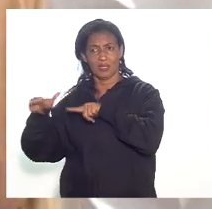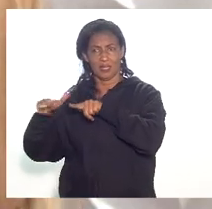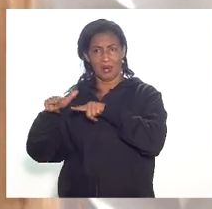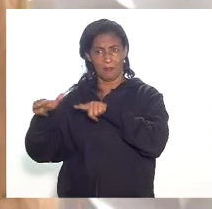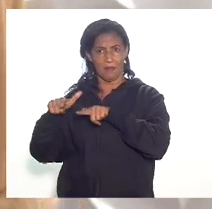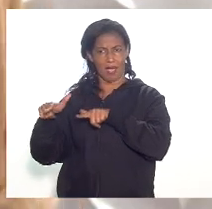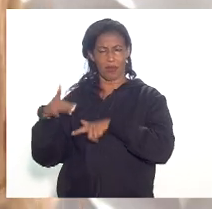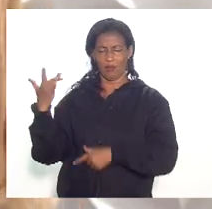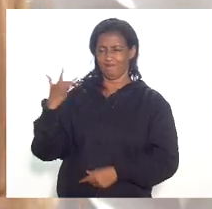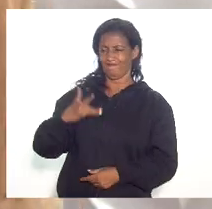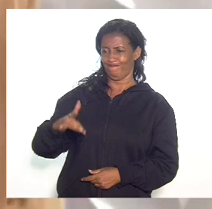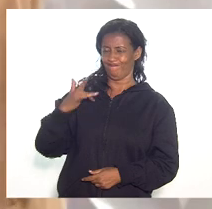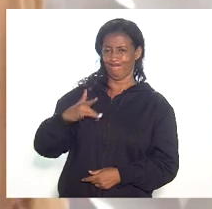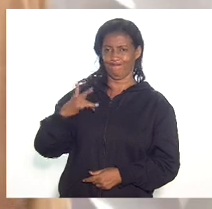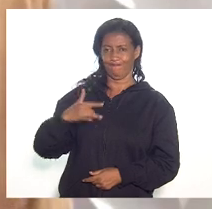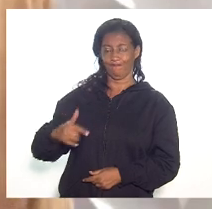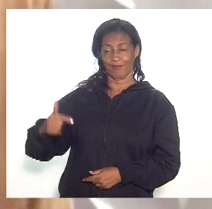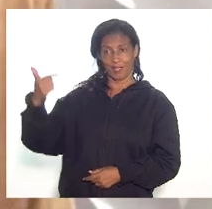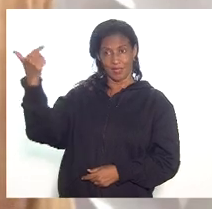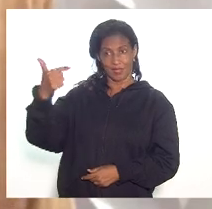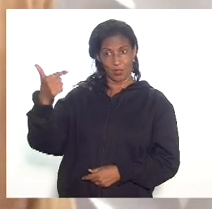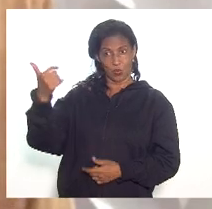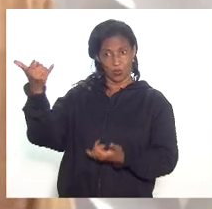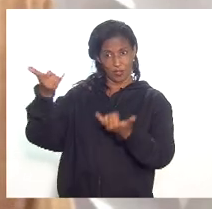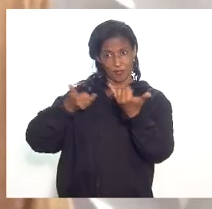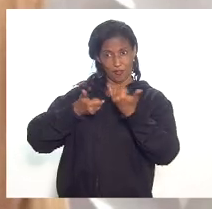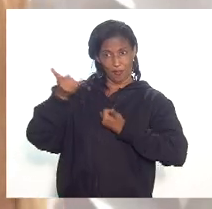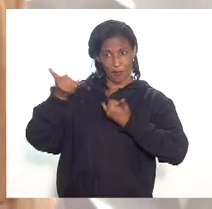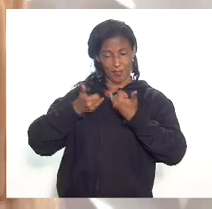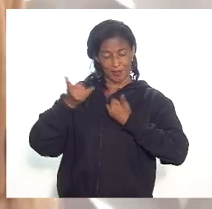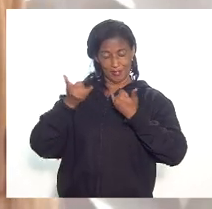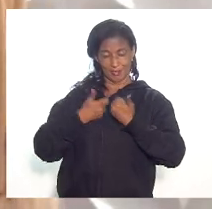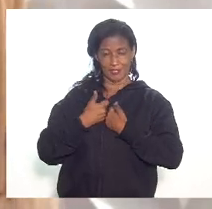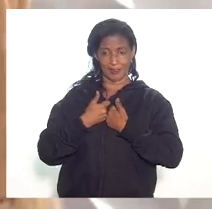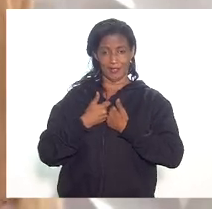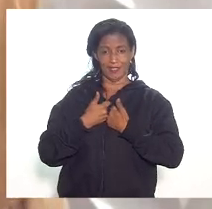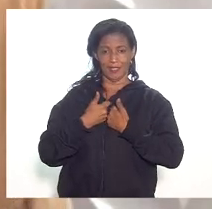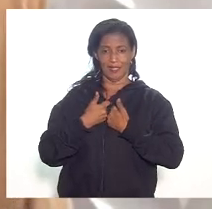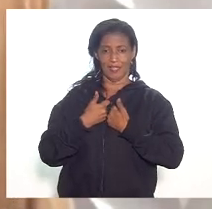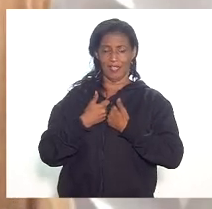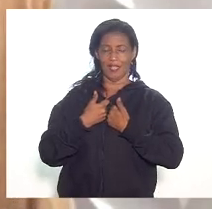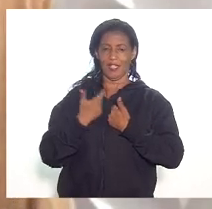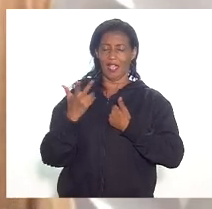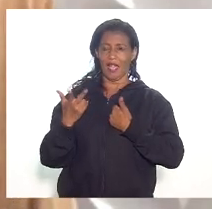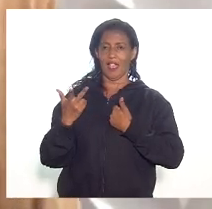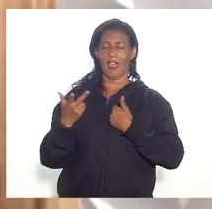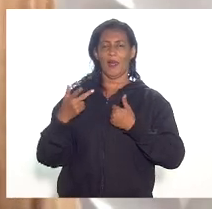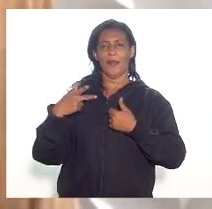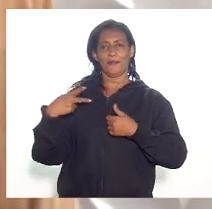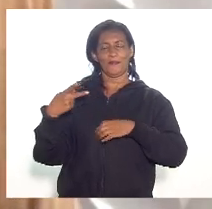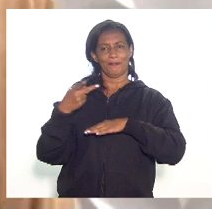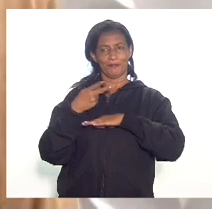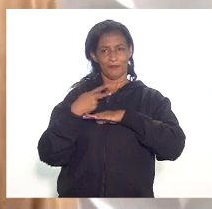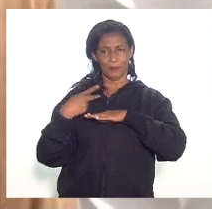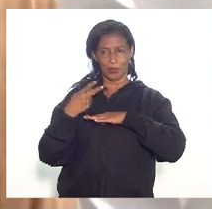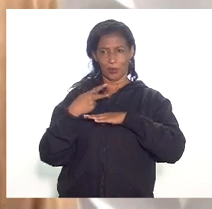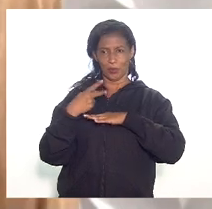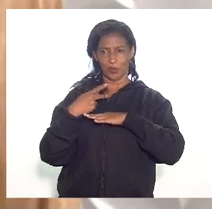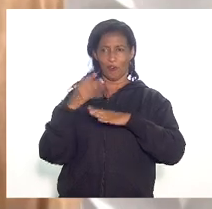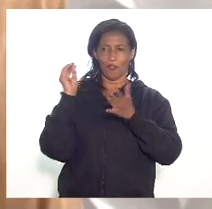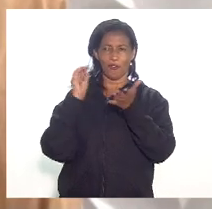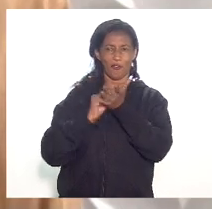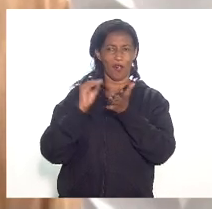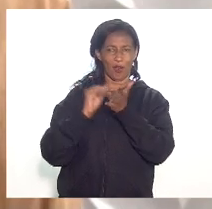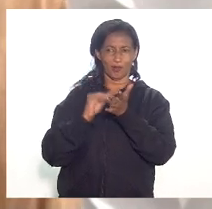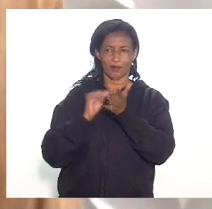lamentavelmente segundo informações que chegaram ao nosso gabinete a douta procuradoria não está imprimindo da